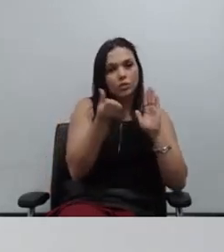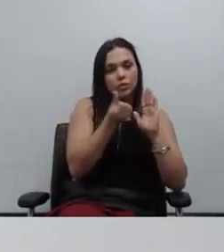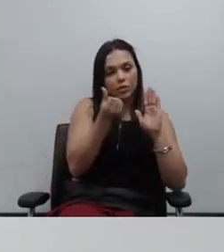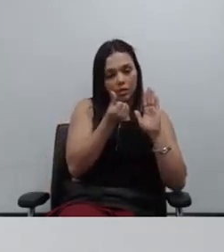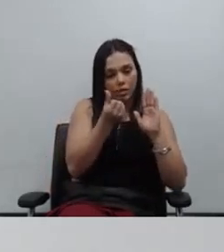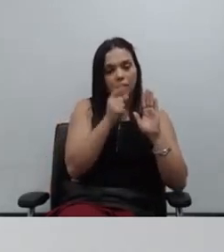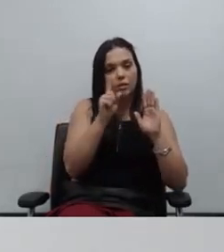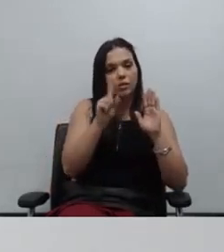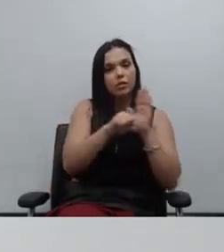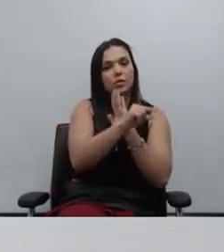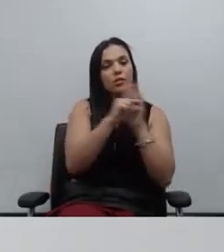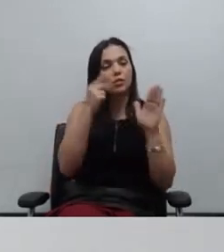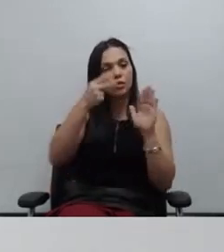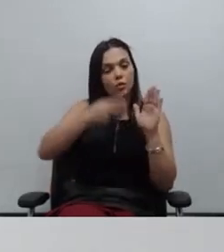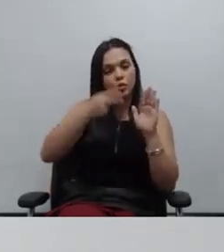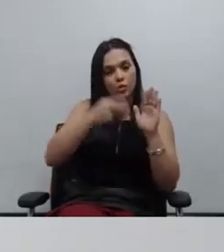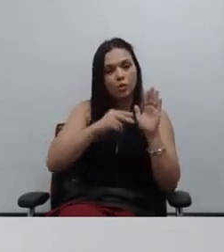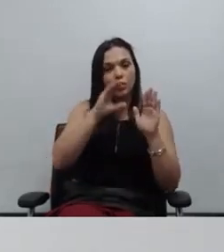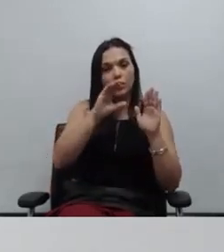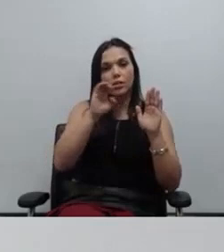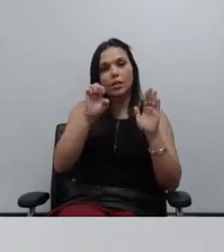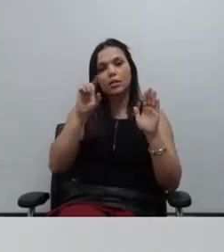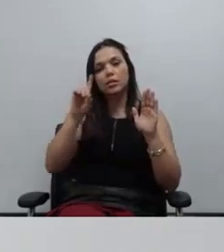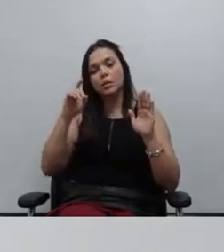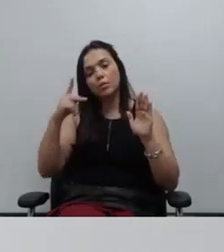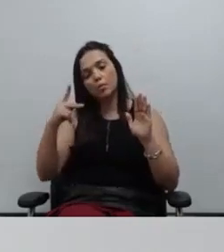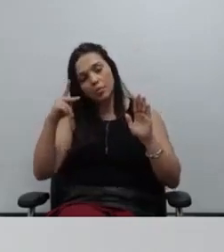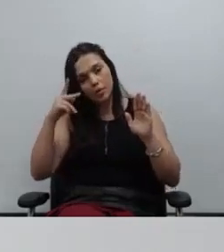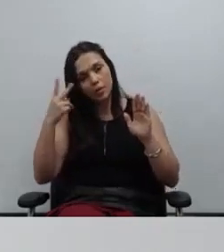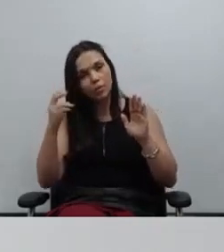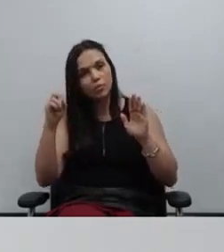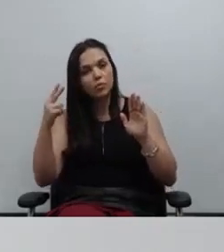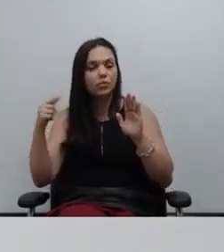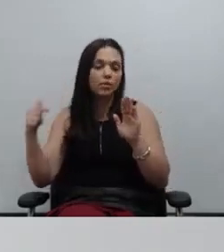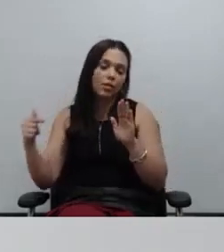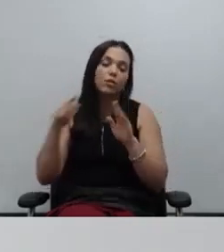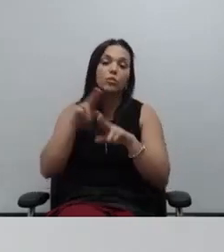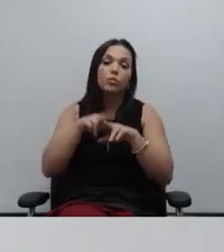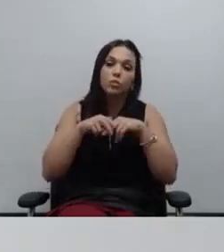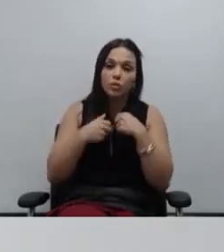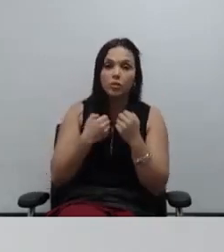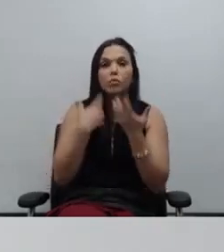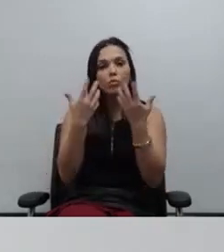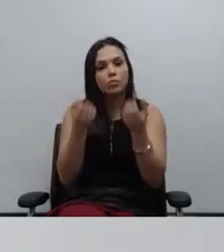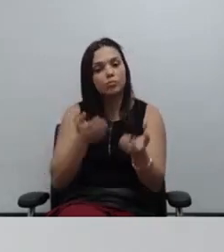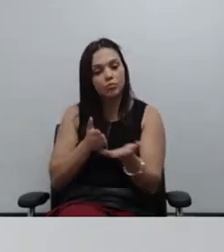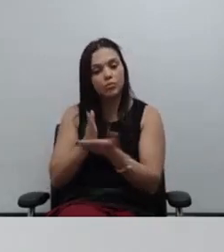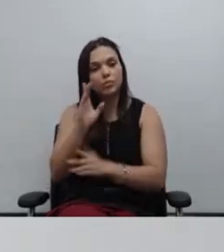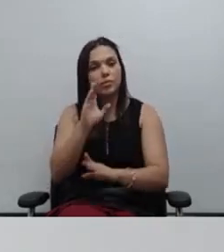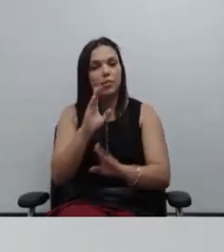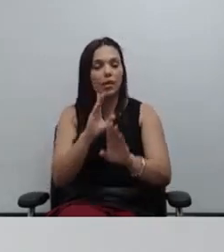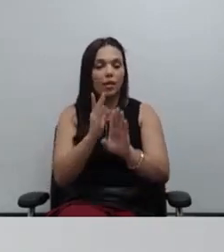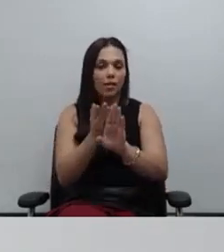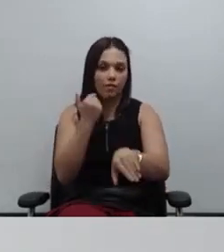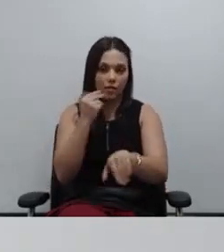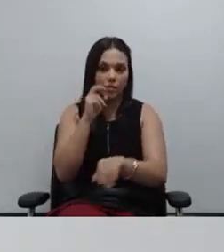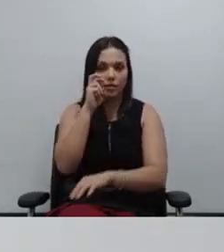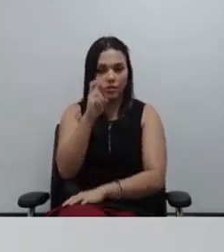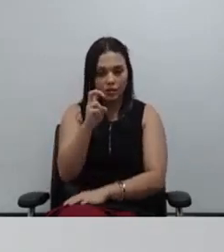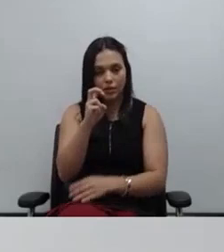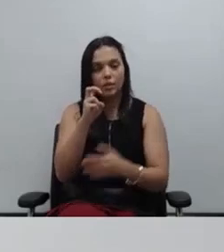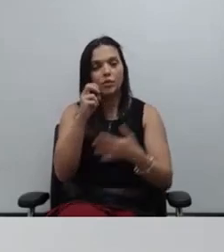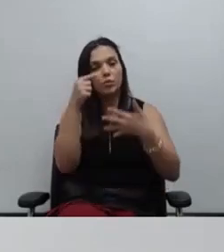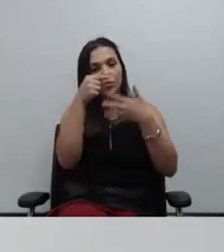artigo 2º da deliberação CSDP 27 de 2007. Dessa forma, voto pelo deferimento dos afastamentos das defensoras públicas Carolina Rangel